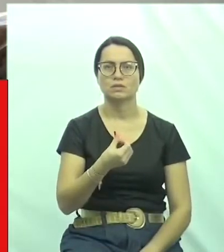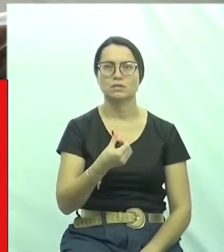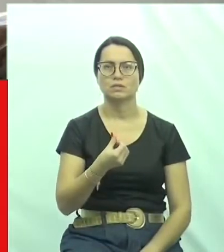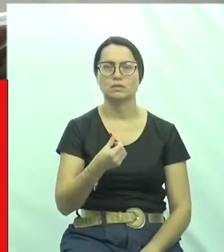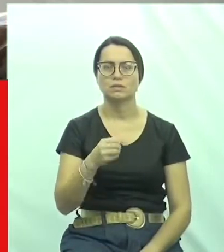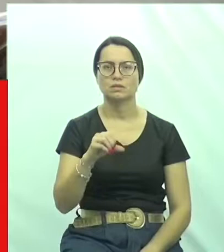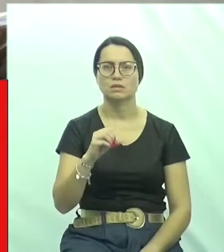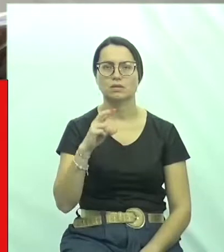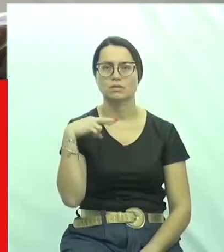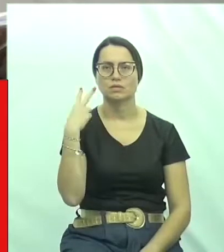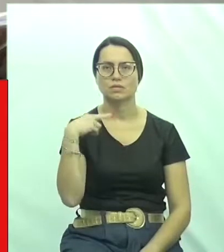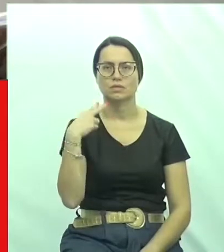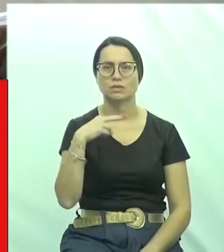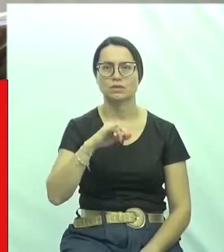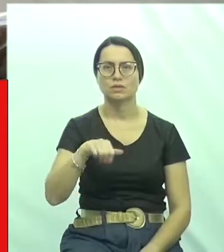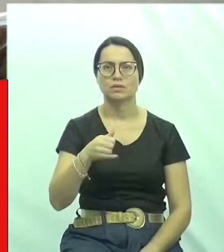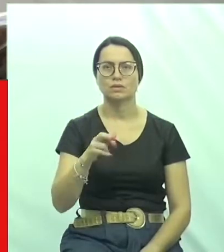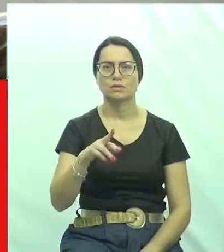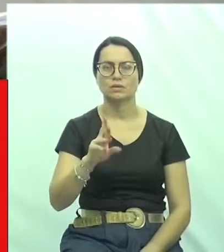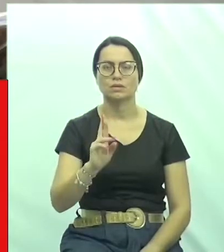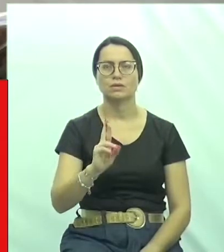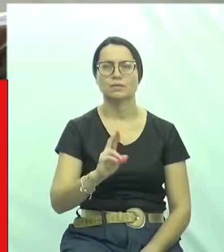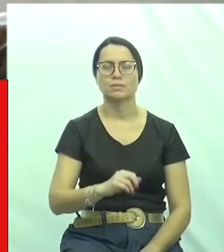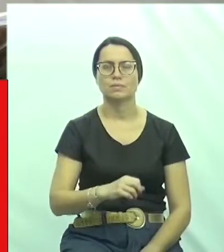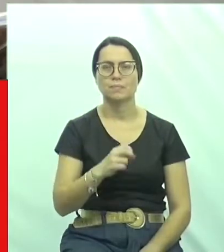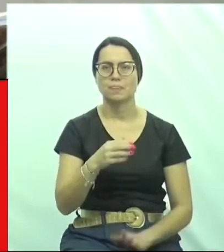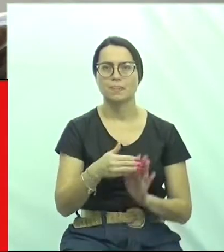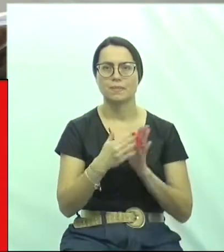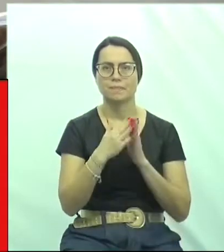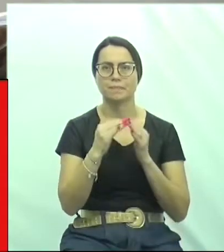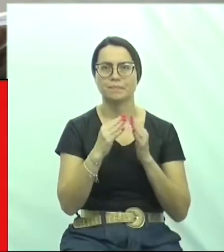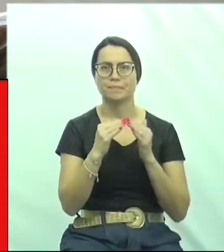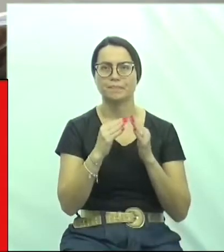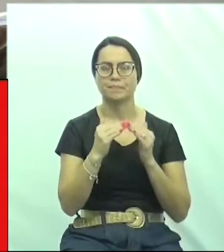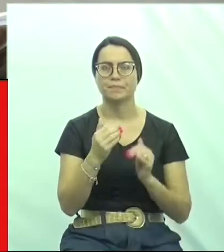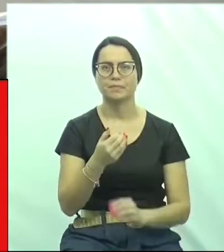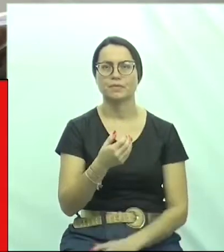669/22, de autoria do vereador Jair Alexandre. Requerimento número